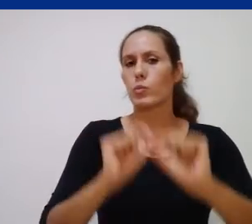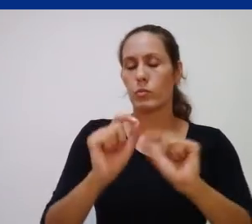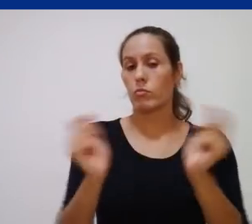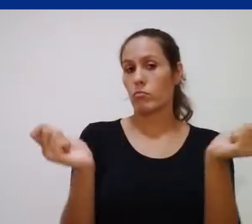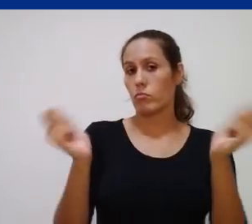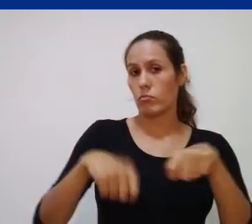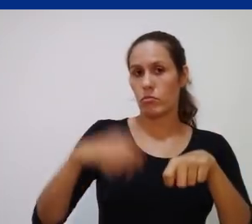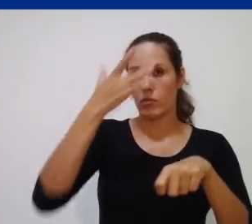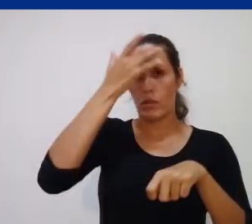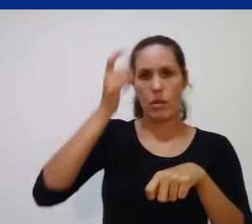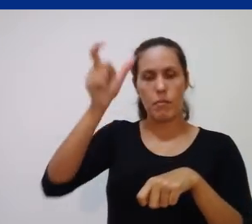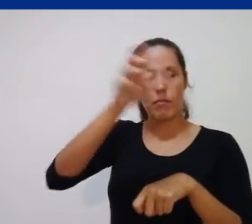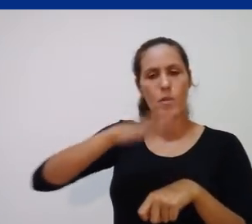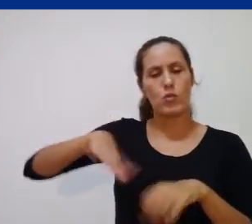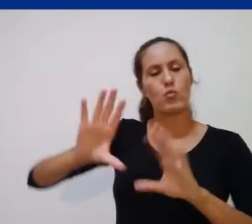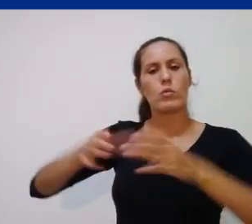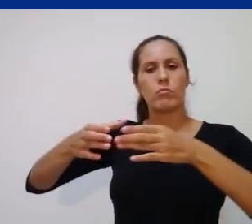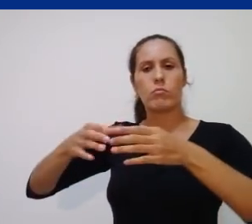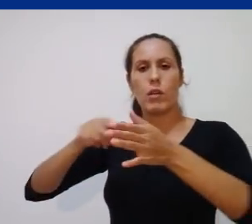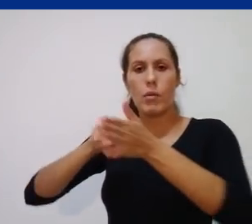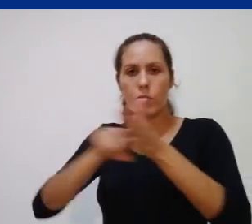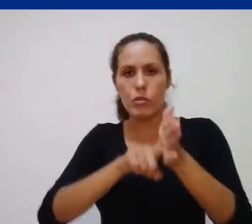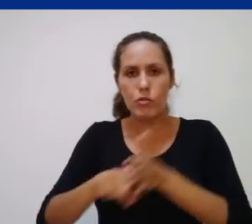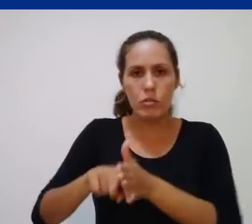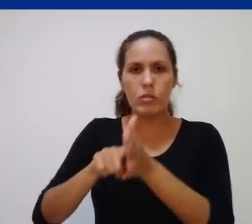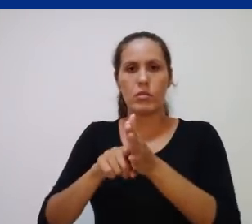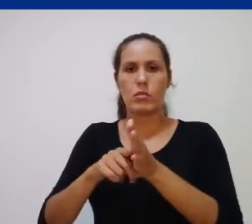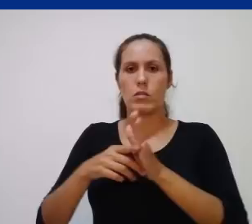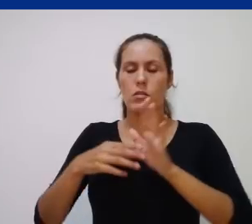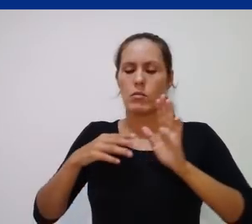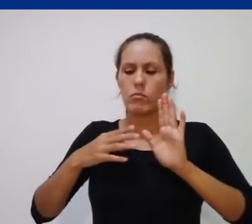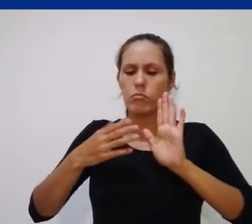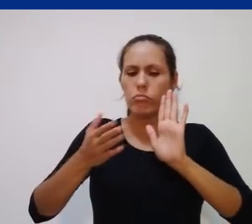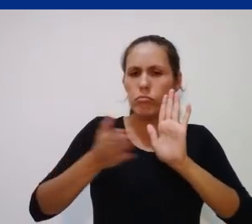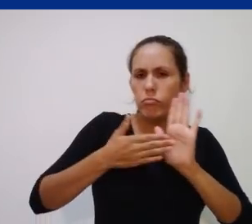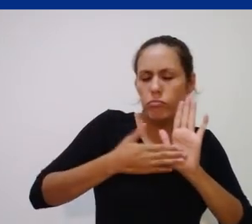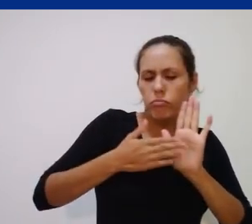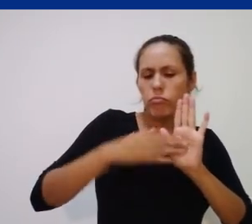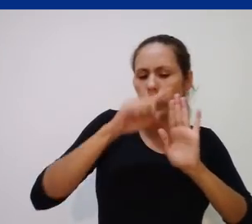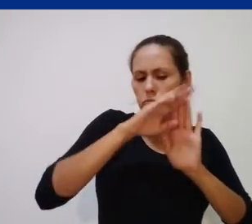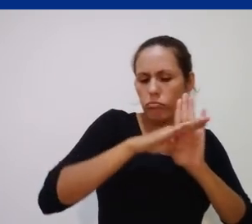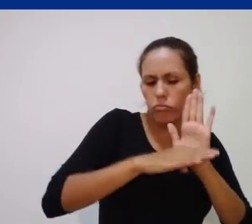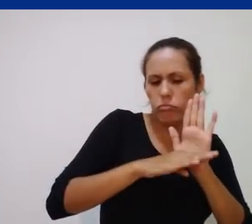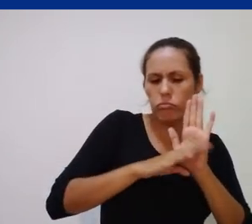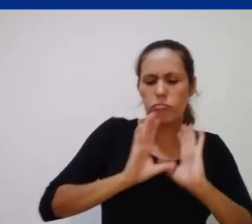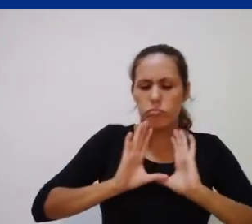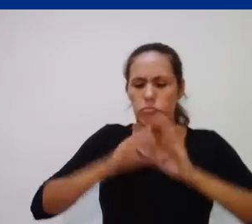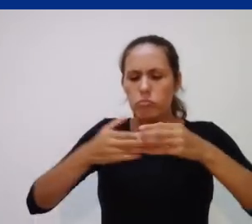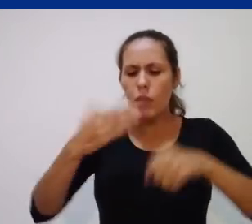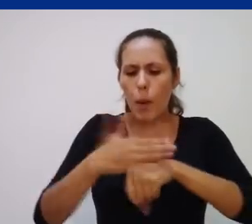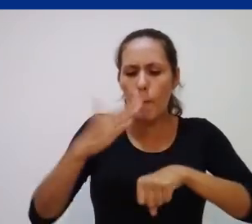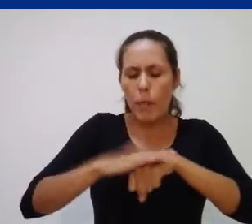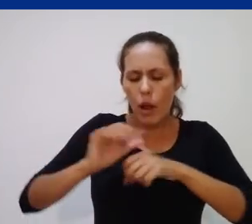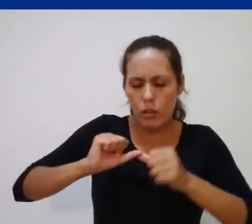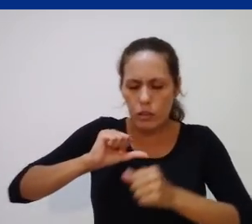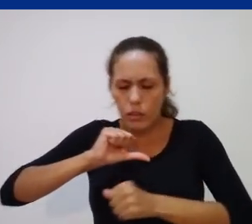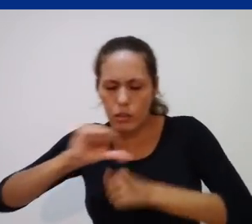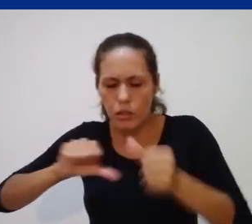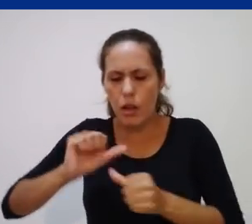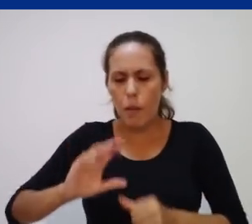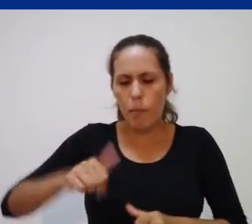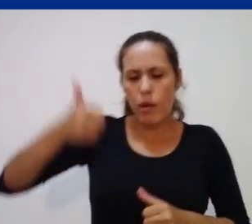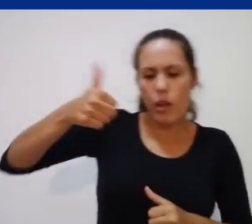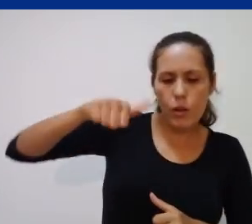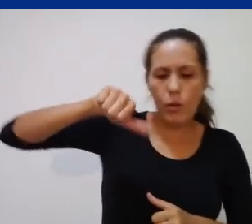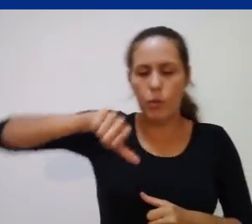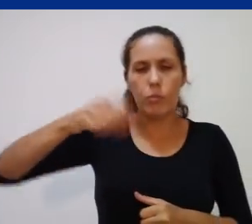pesquisadores investigar sua própria prática de uma forma crítica e reflexiva. Nela estão envolvidos pesquisadores e pesquisados na